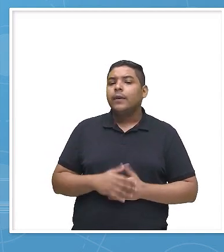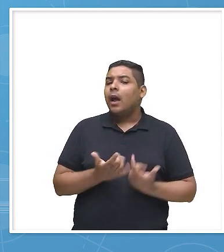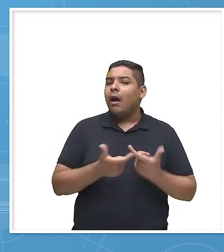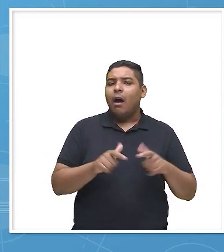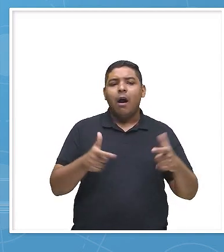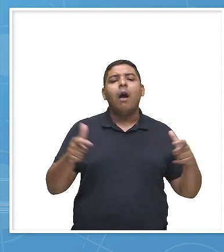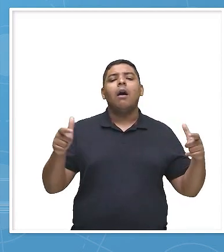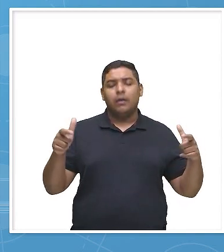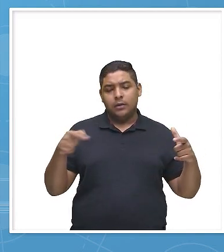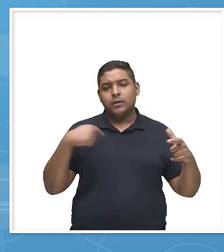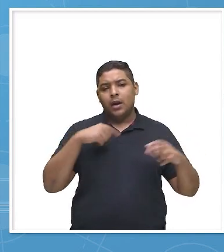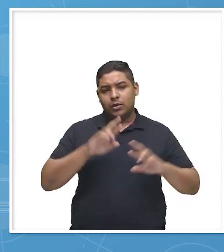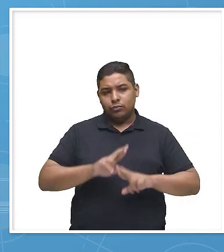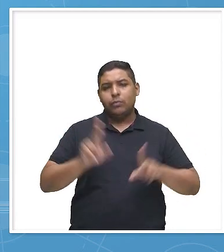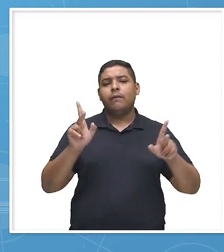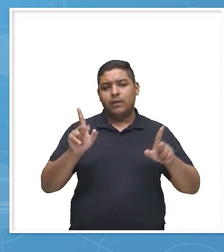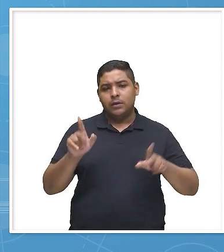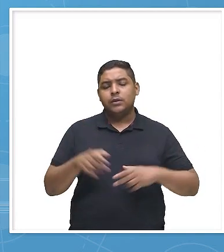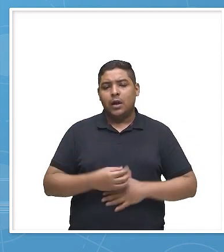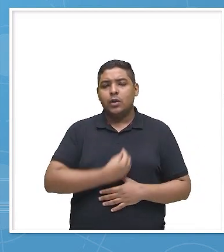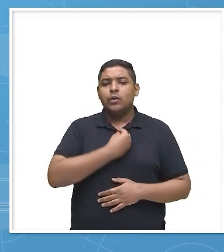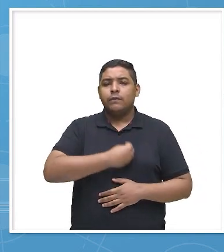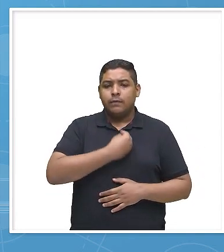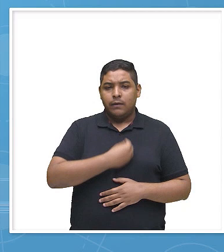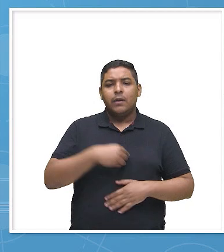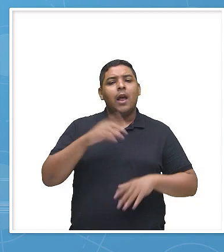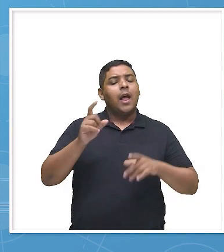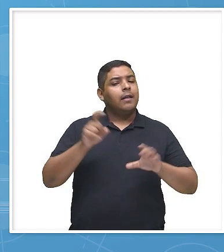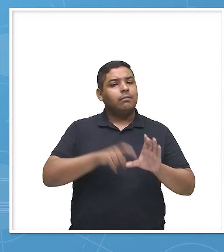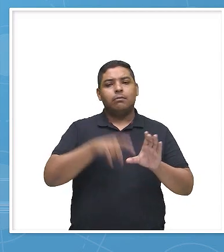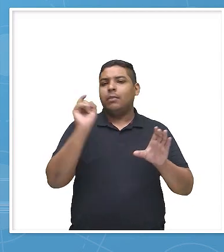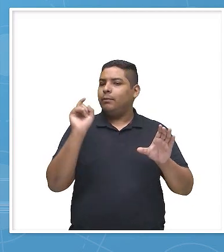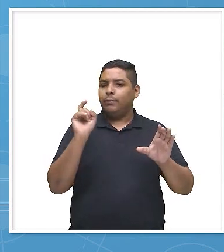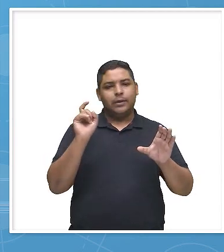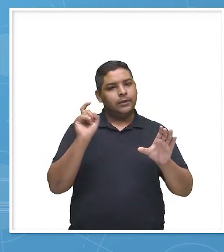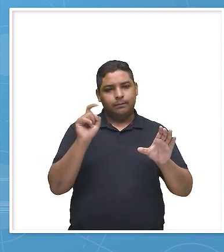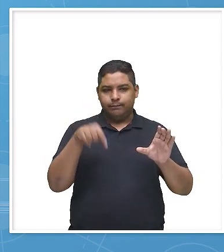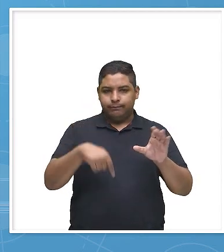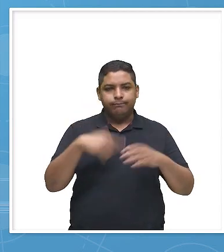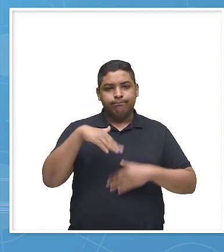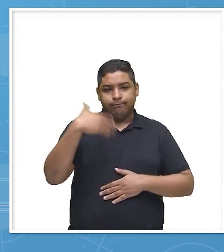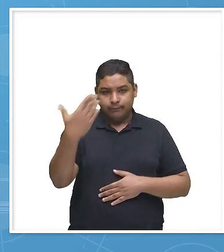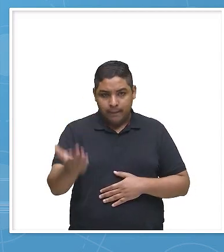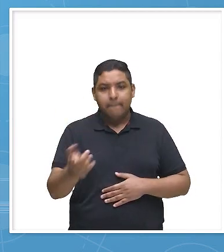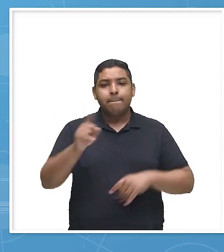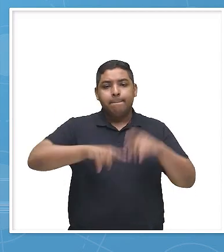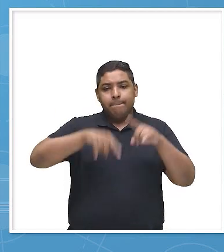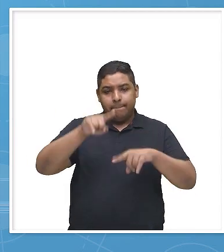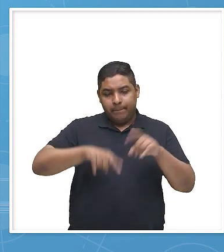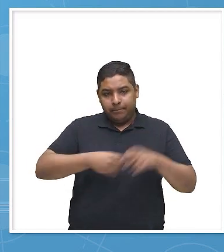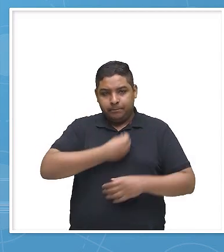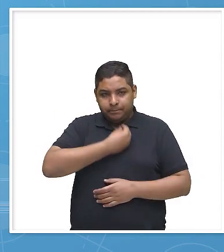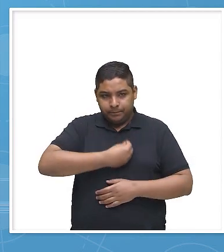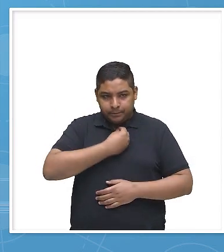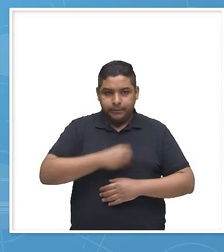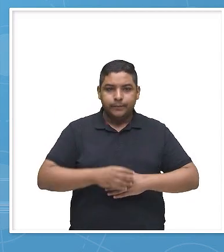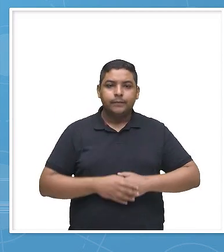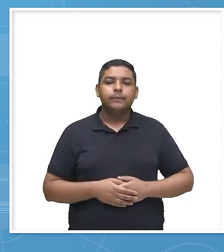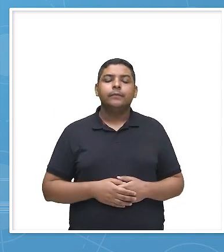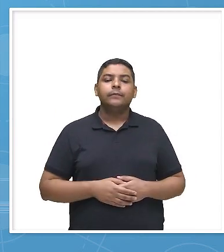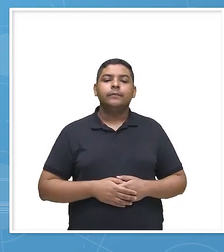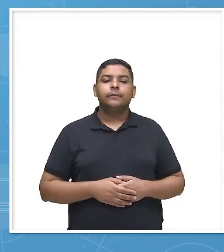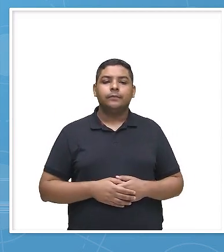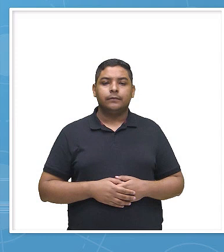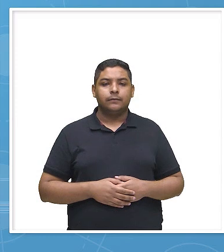vivos independe de algo externo, a materialidade da existência. Letra D. Nenhum ser